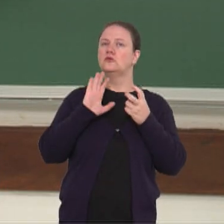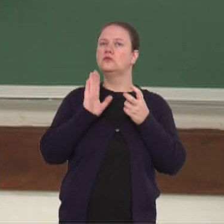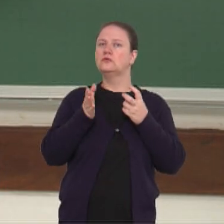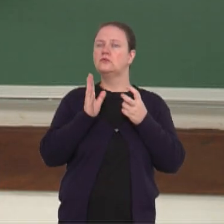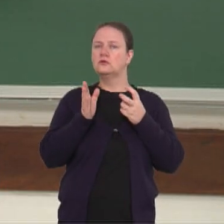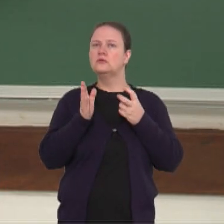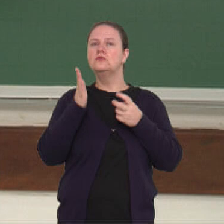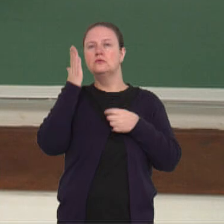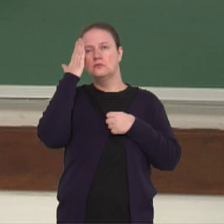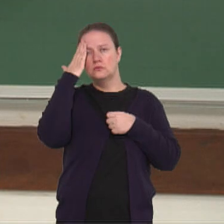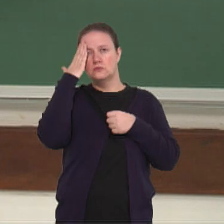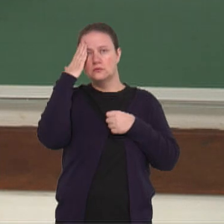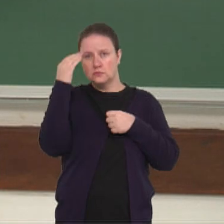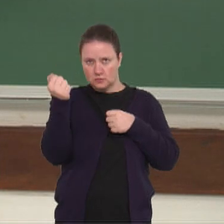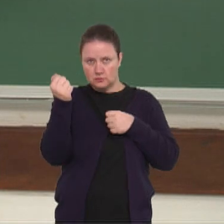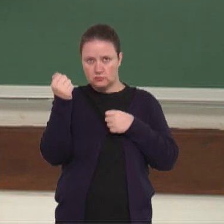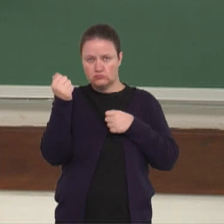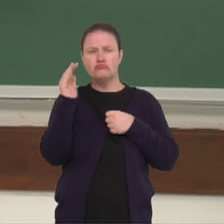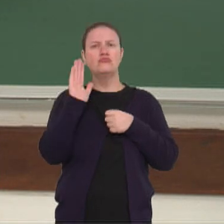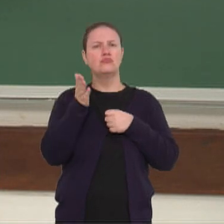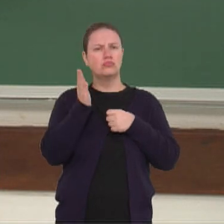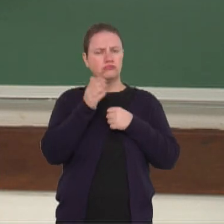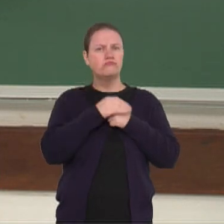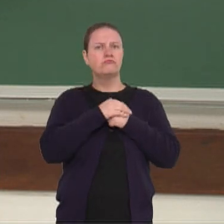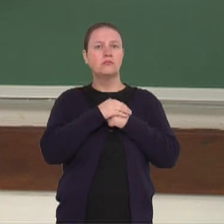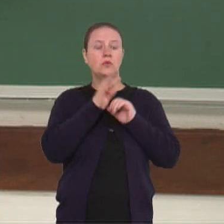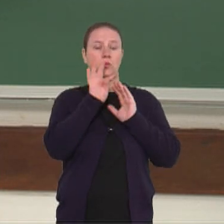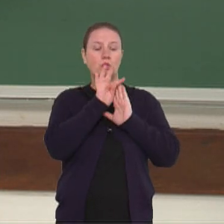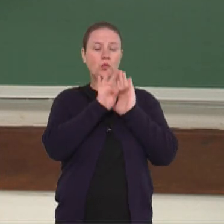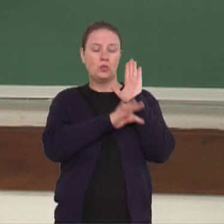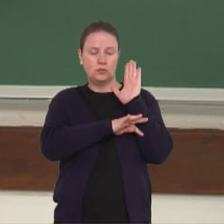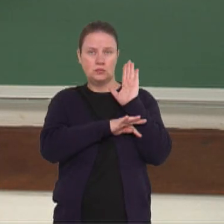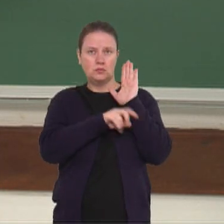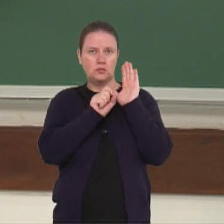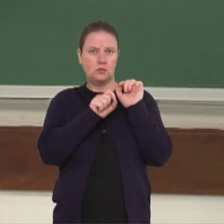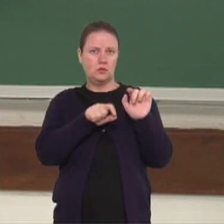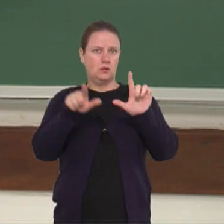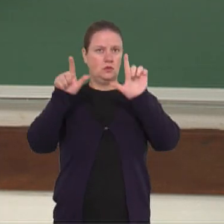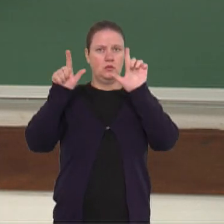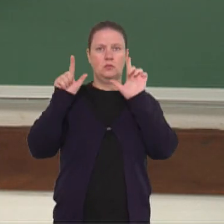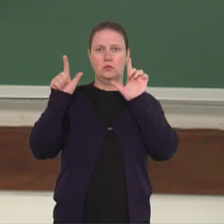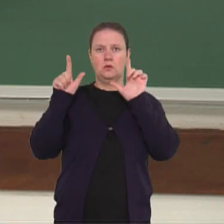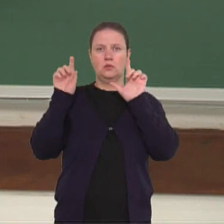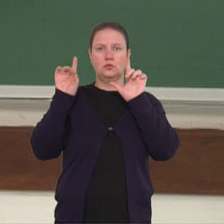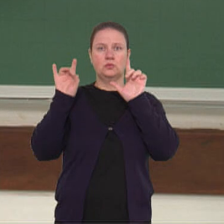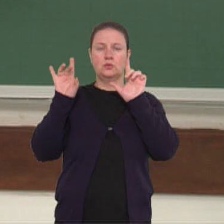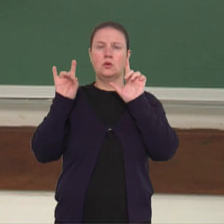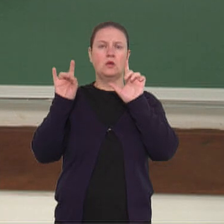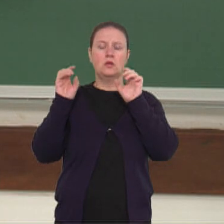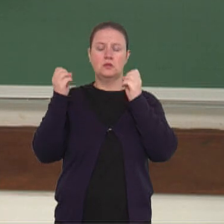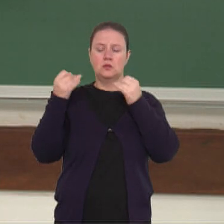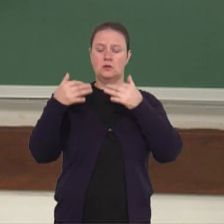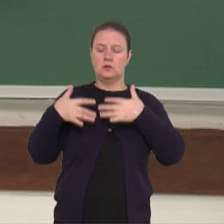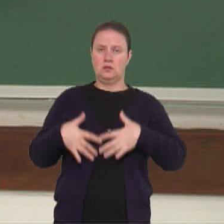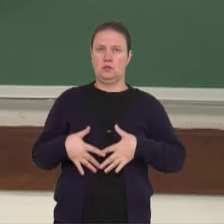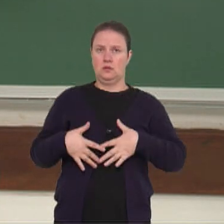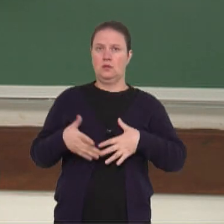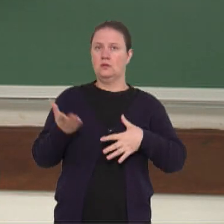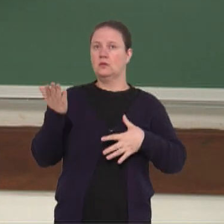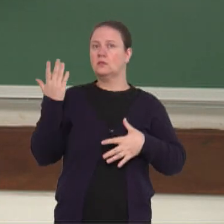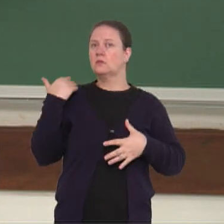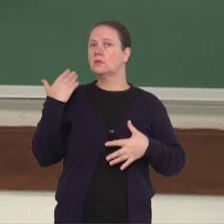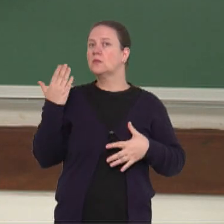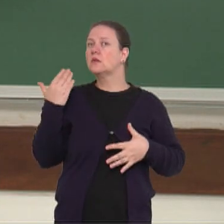gente sabe que esse texto do cartoon fala somente sobre o